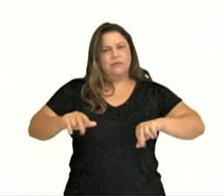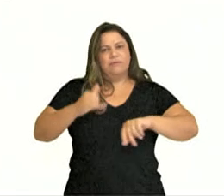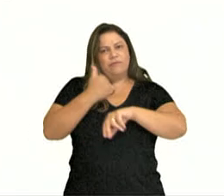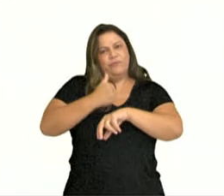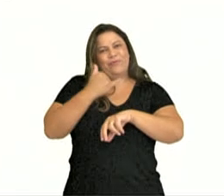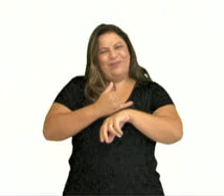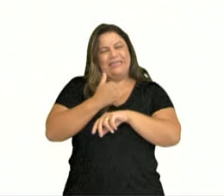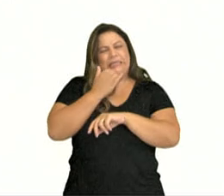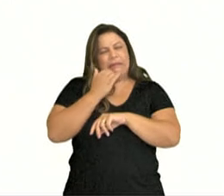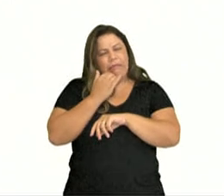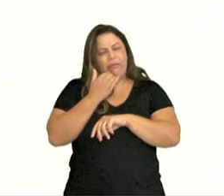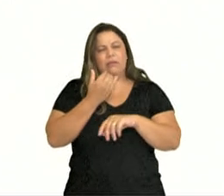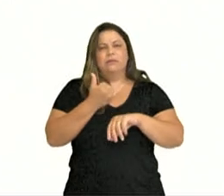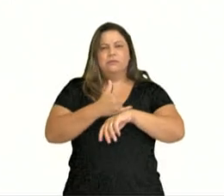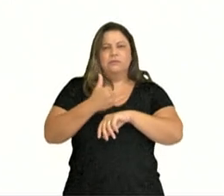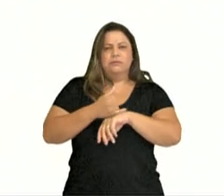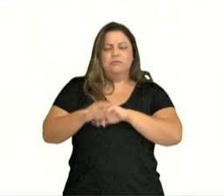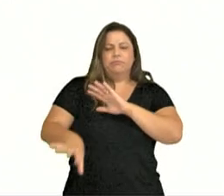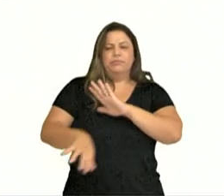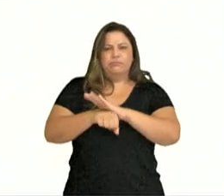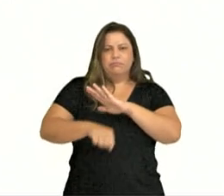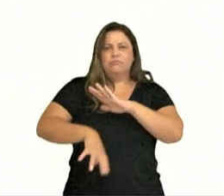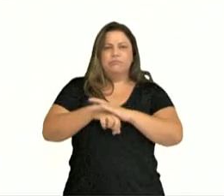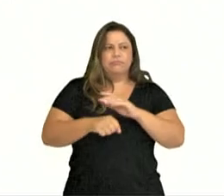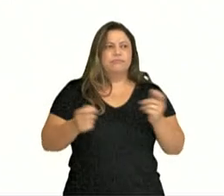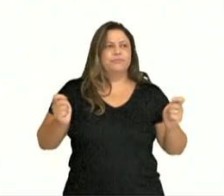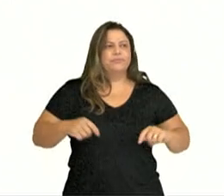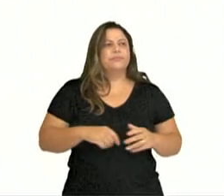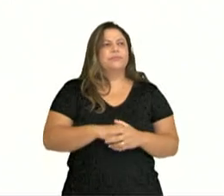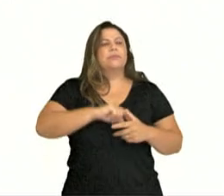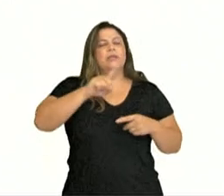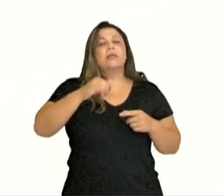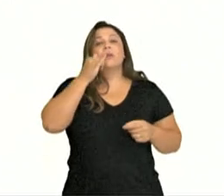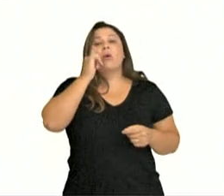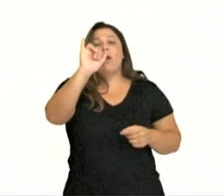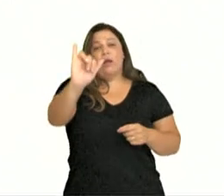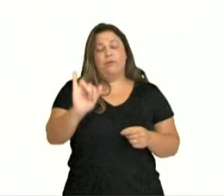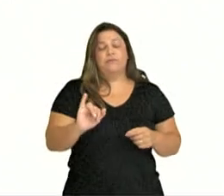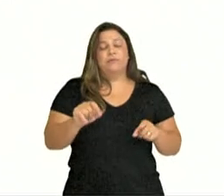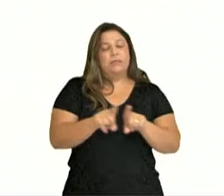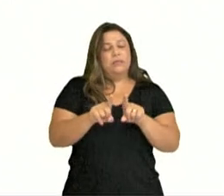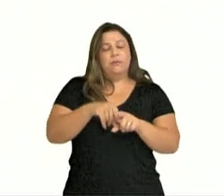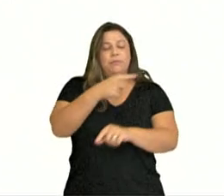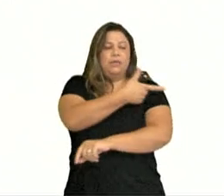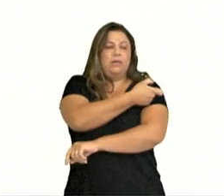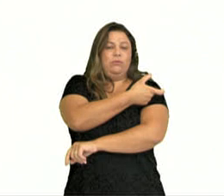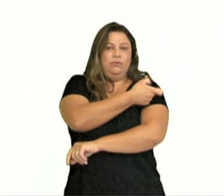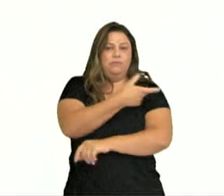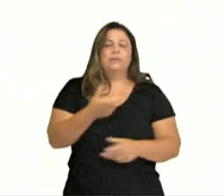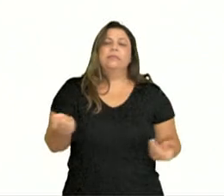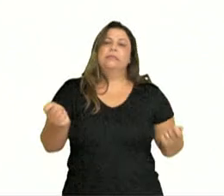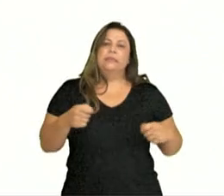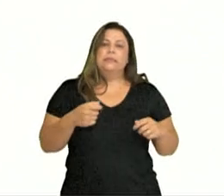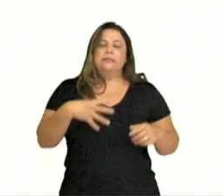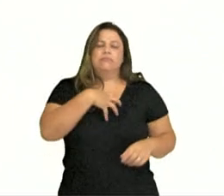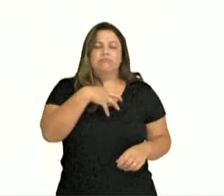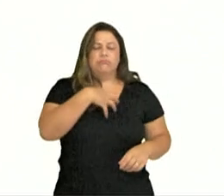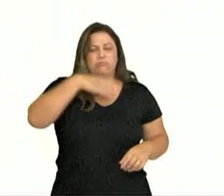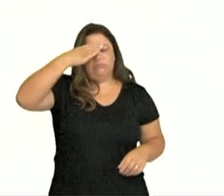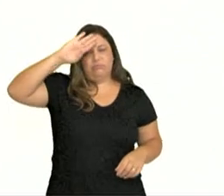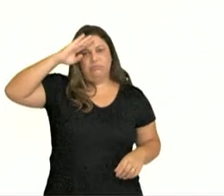vai ter essa bactéria, né? Clostridium tetani, e a prevenção é através da vacina. Sintomas,